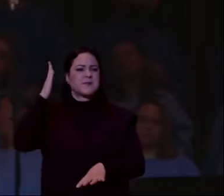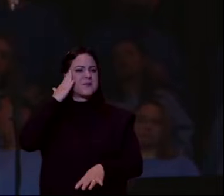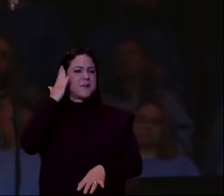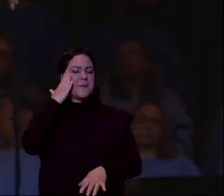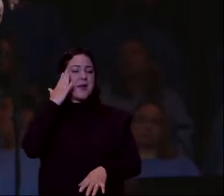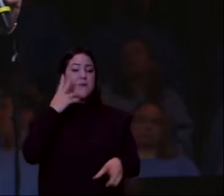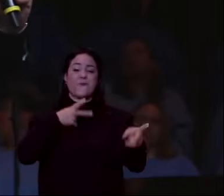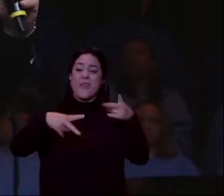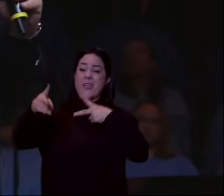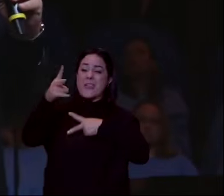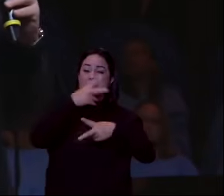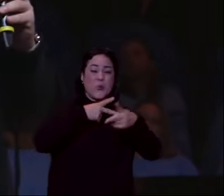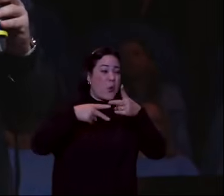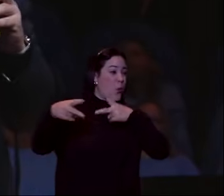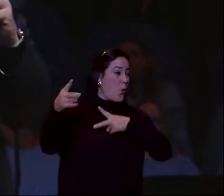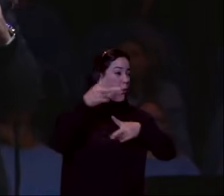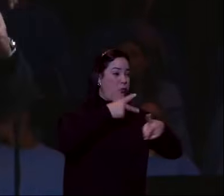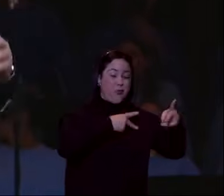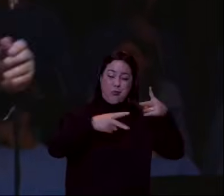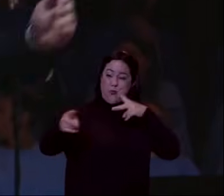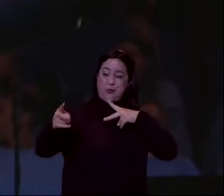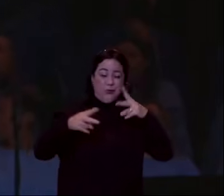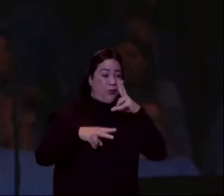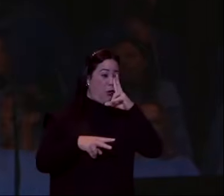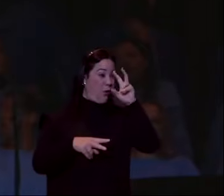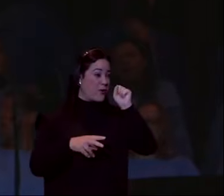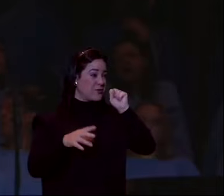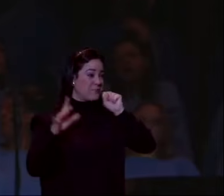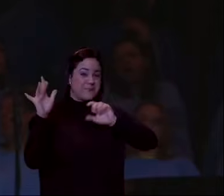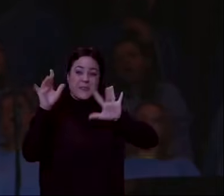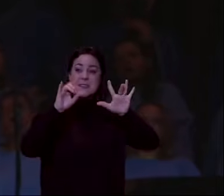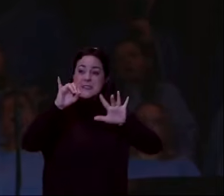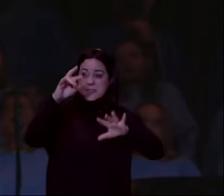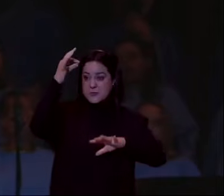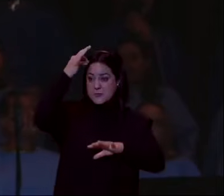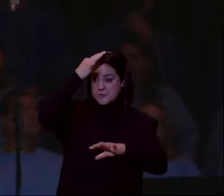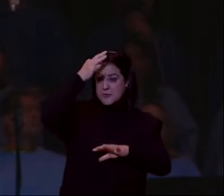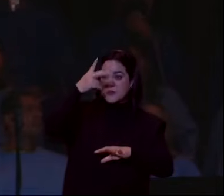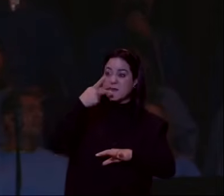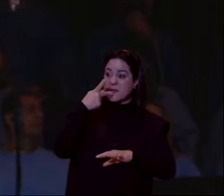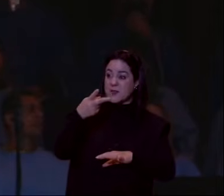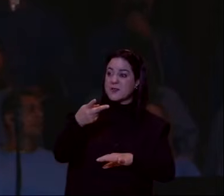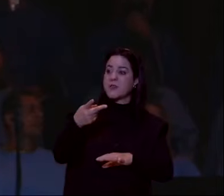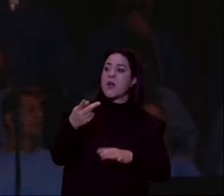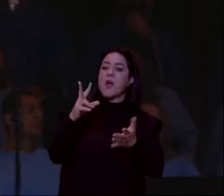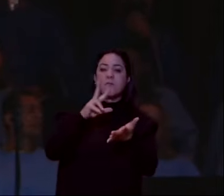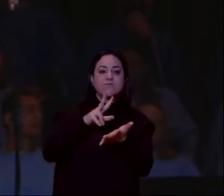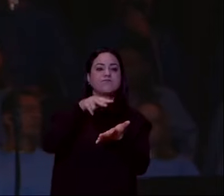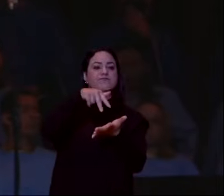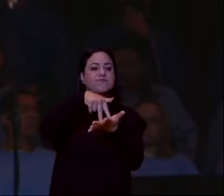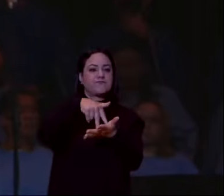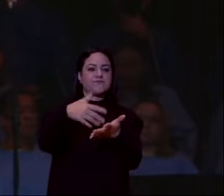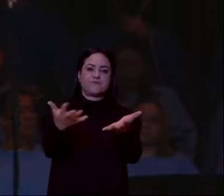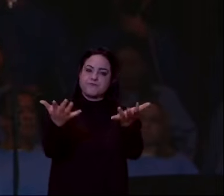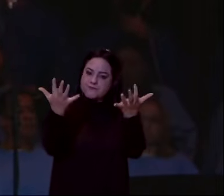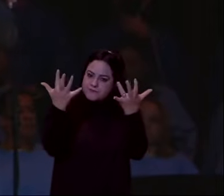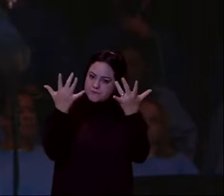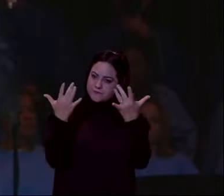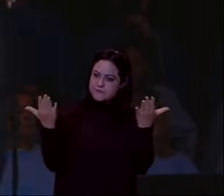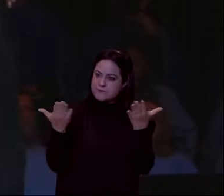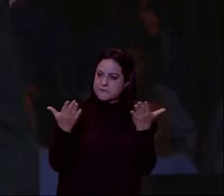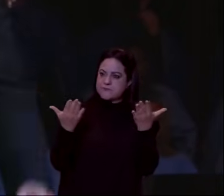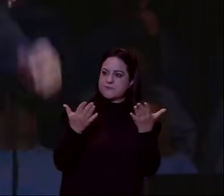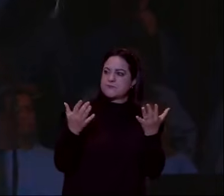ensurdecedor o som da voz do teu Espírito. Então vem para cá. Se o Espírito Santo está falando, vai levantando aí do seu lugar agora e